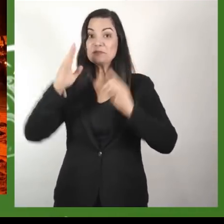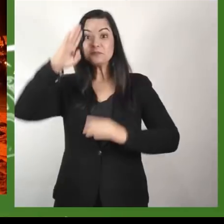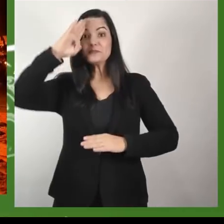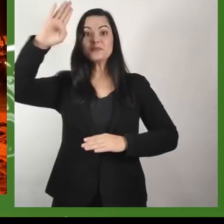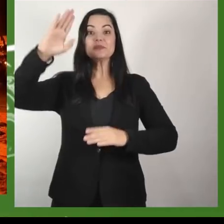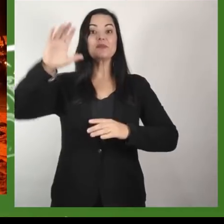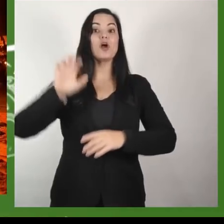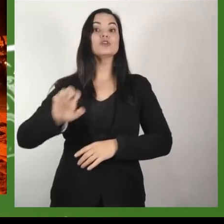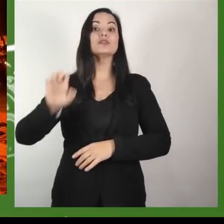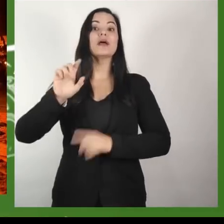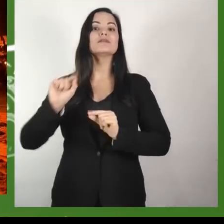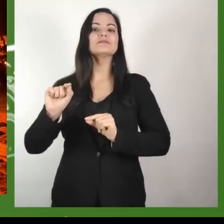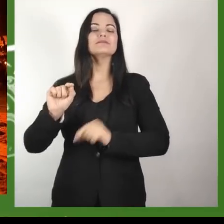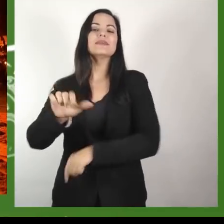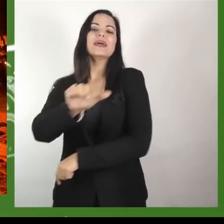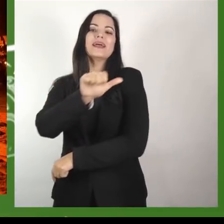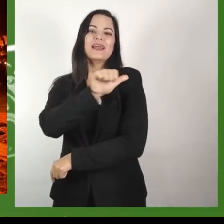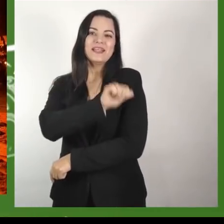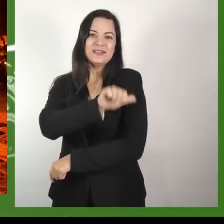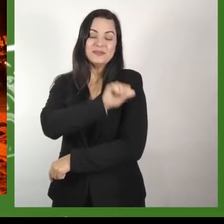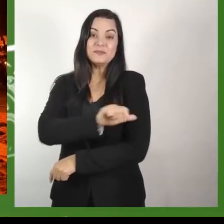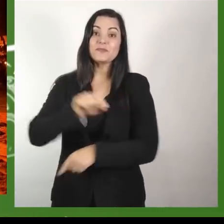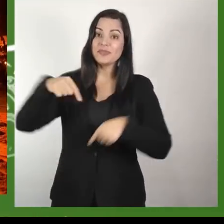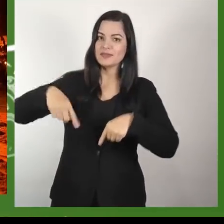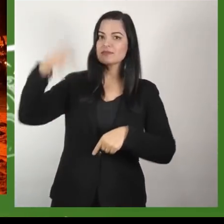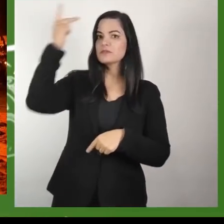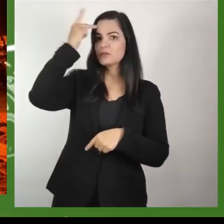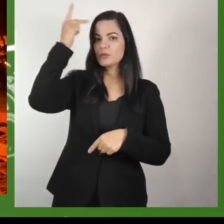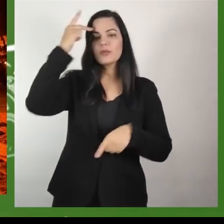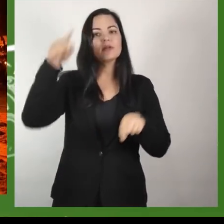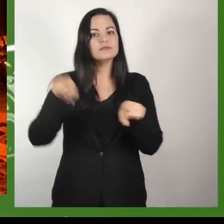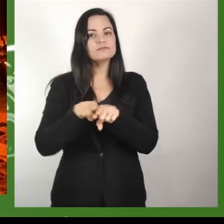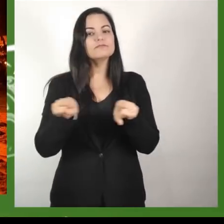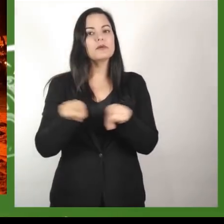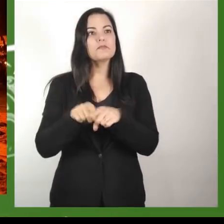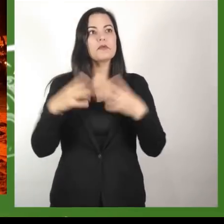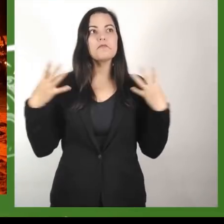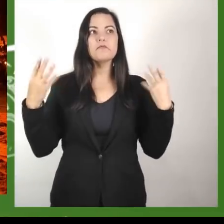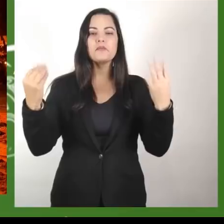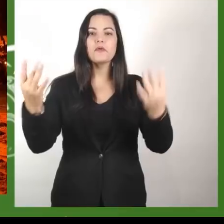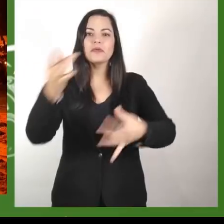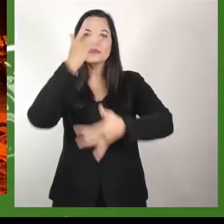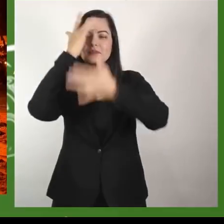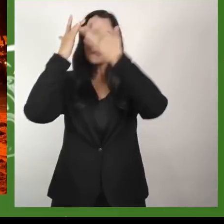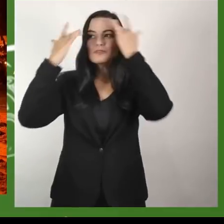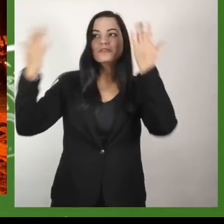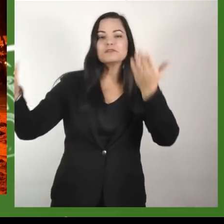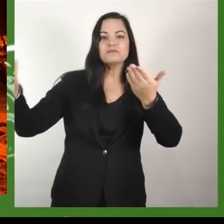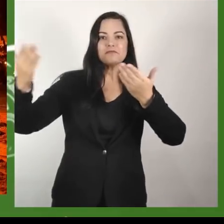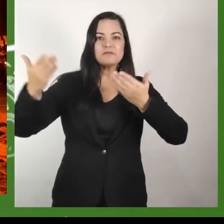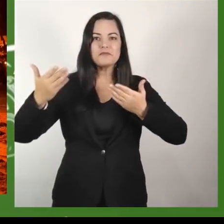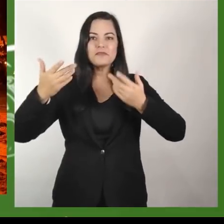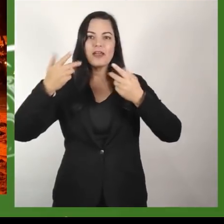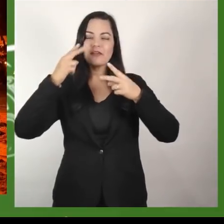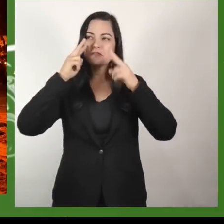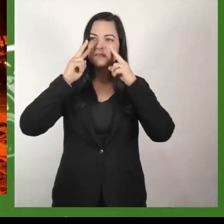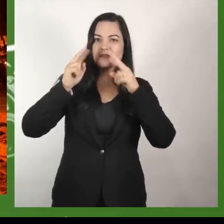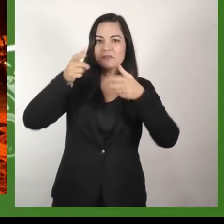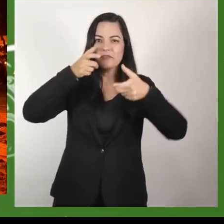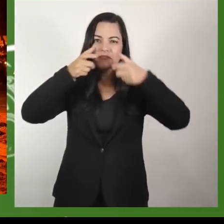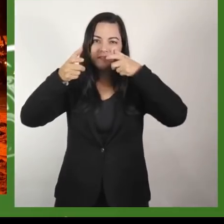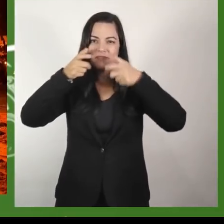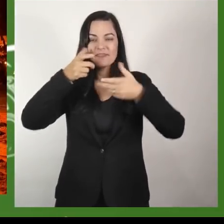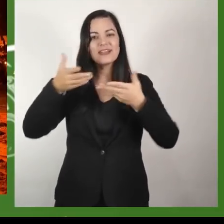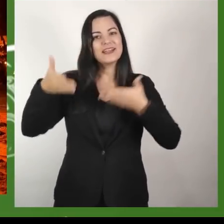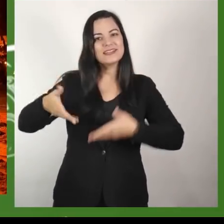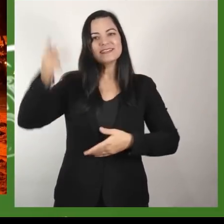Rio de Janeiro, mas que aqui em São Paulo tem atraído um número muito grande de público. Nas outras regiões